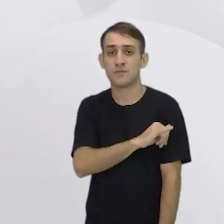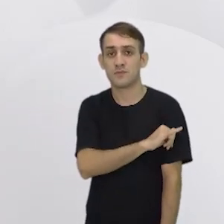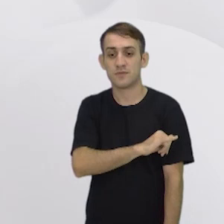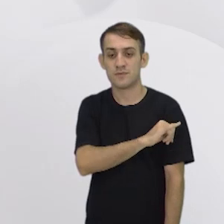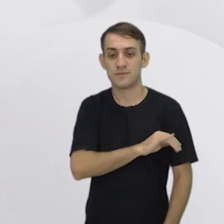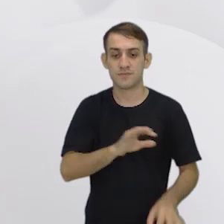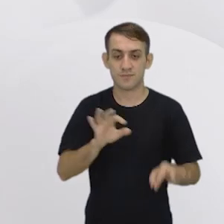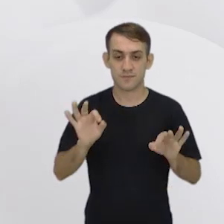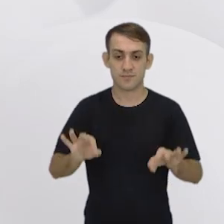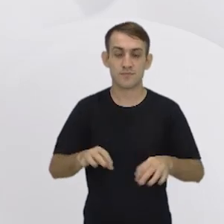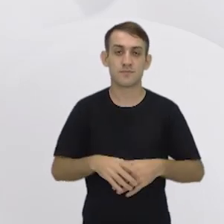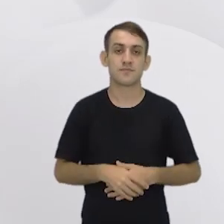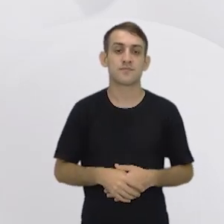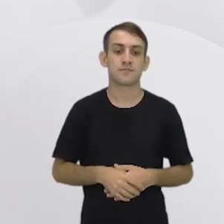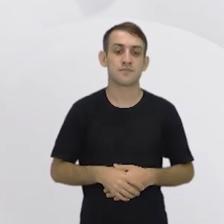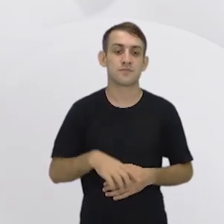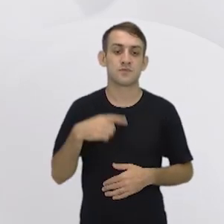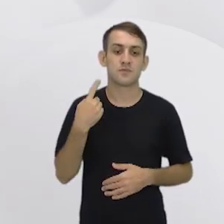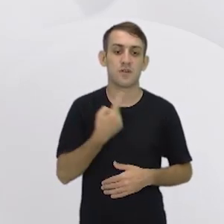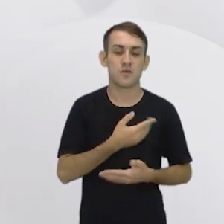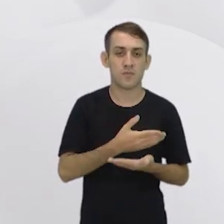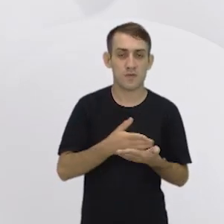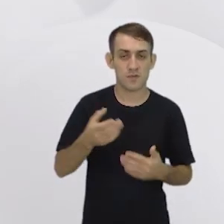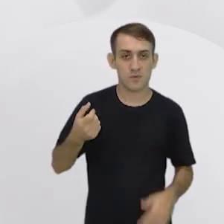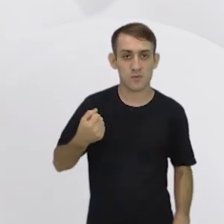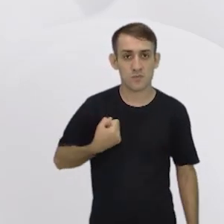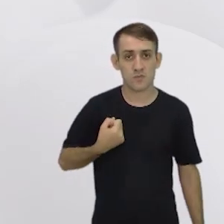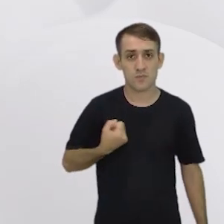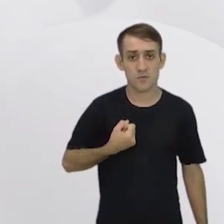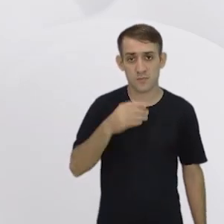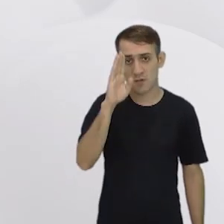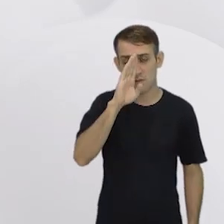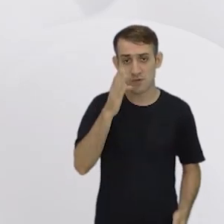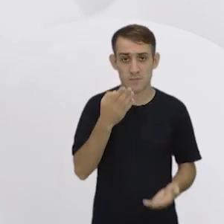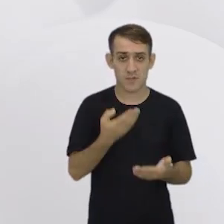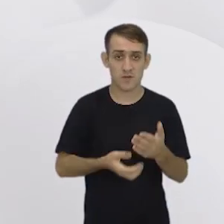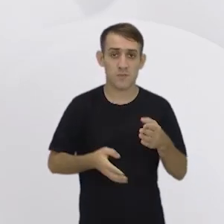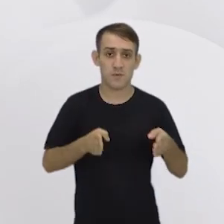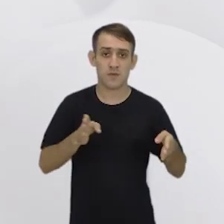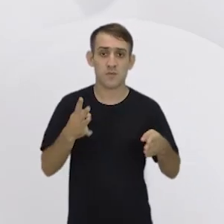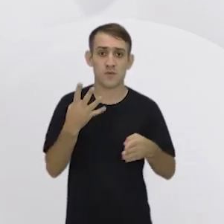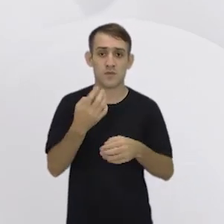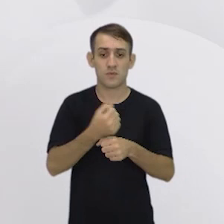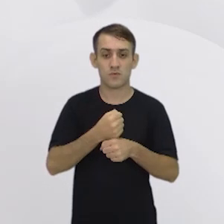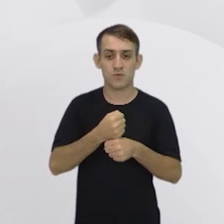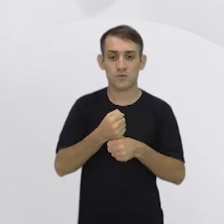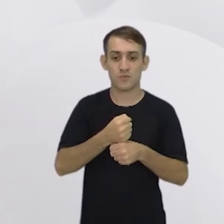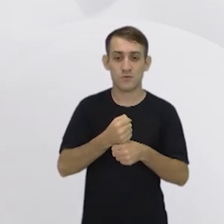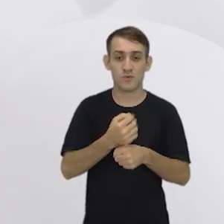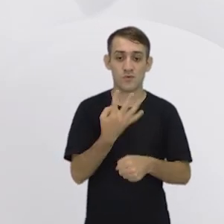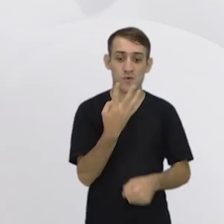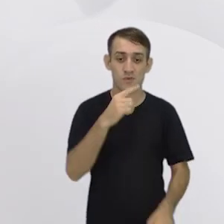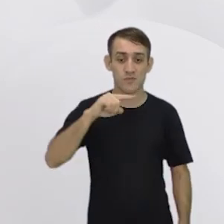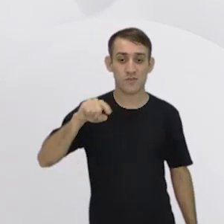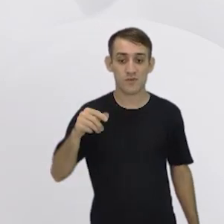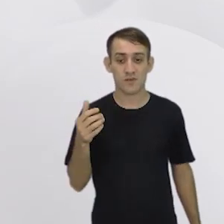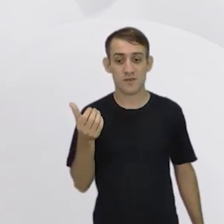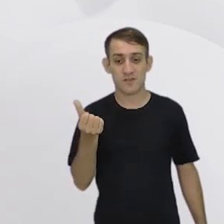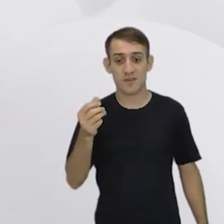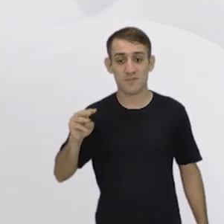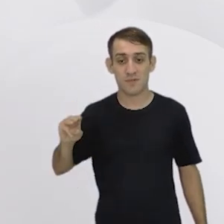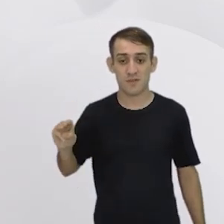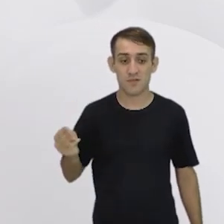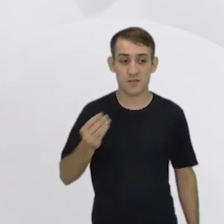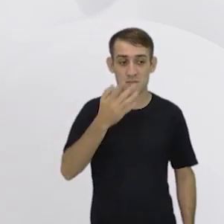lá. Então, começando aí com os números, né? O Brasil perdeu nos últimos 4 anos mais de 4,6 milhões